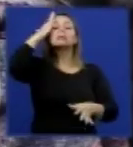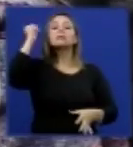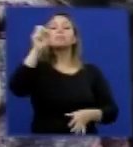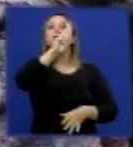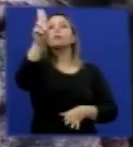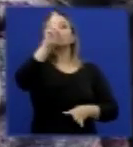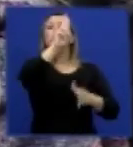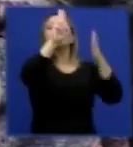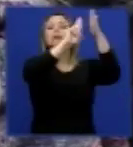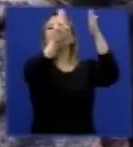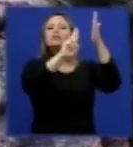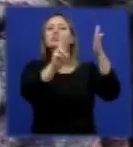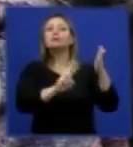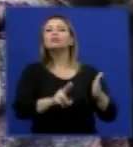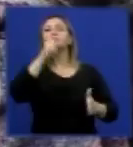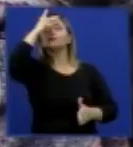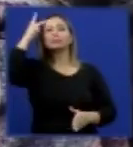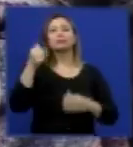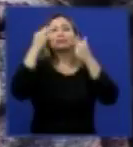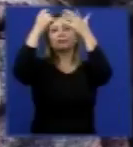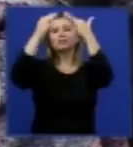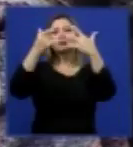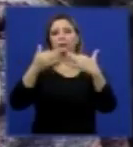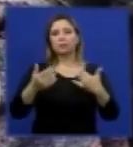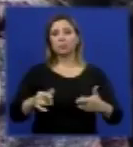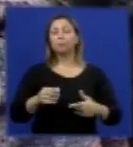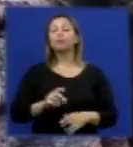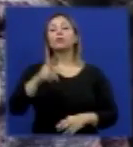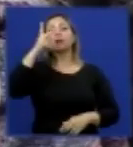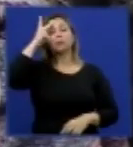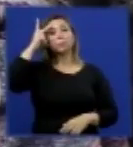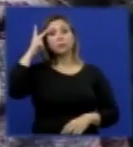que se estabelecerá para que aqueles que